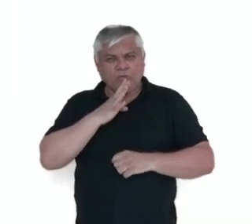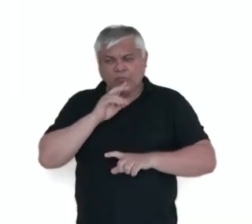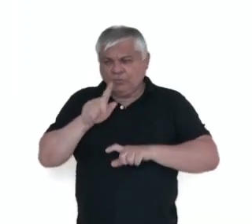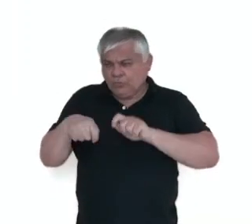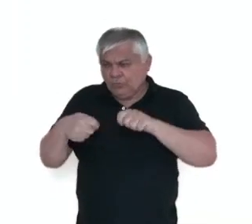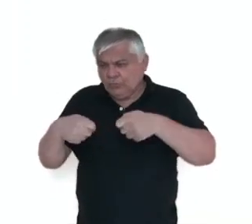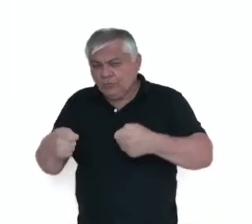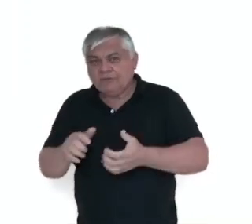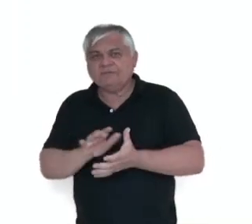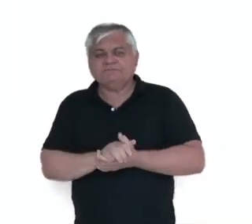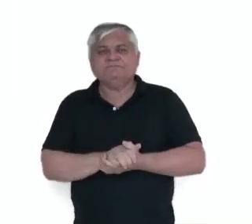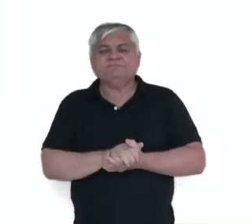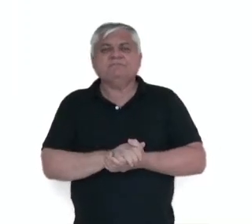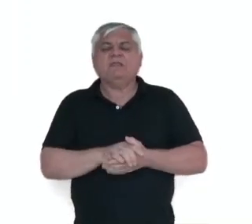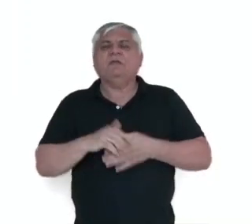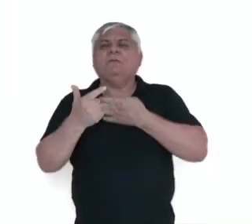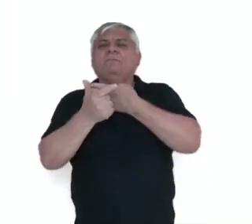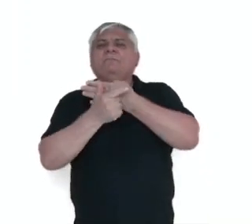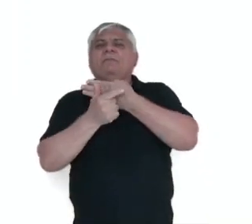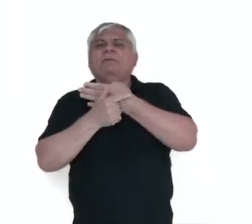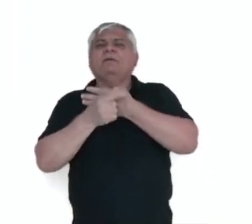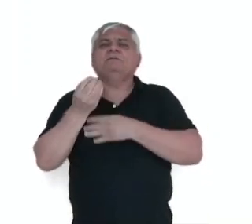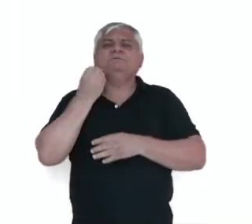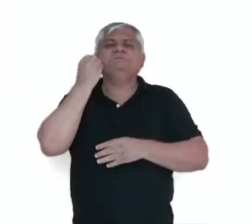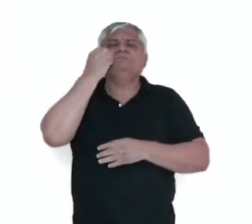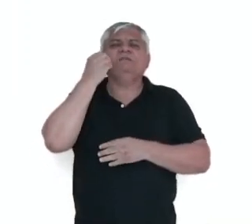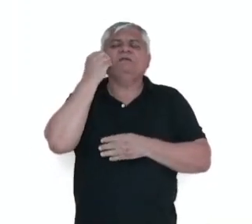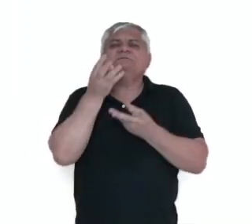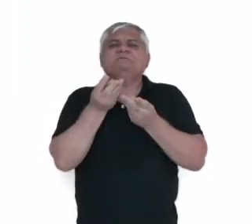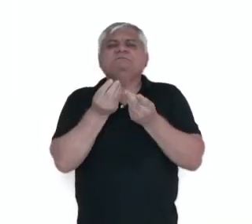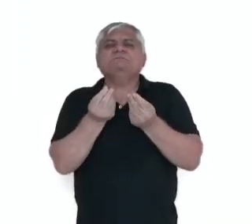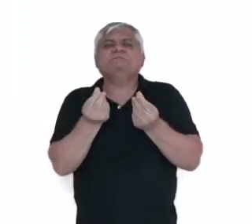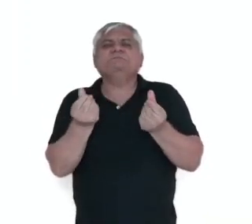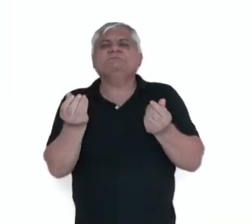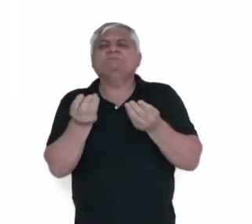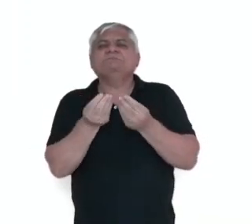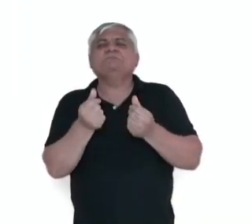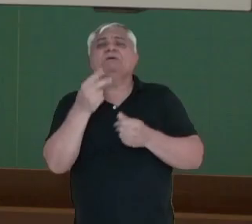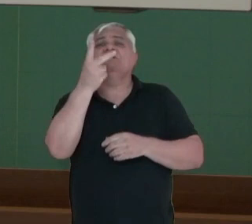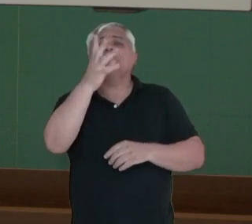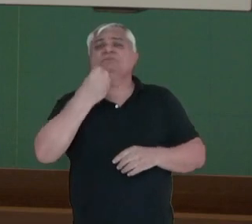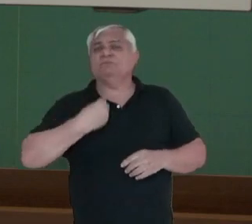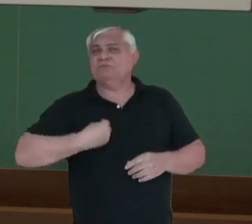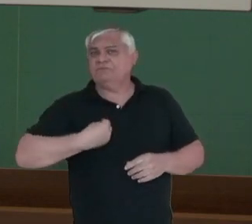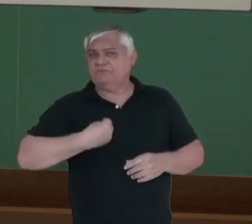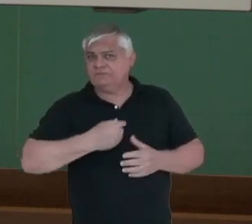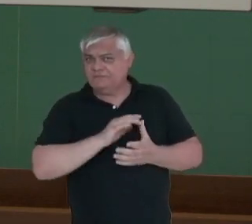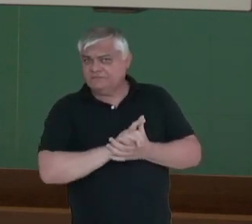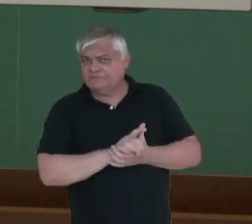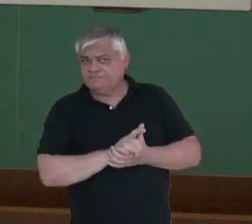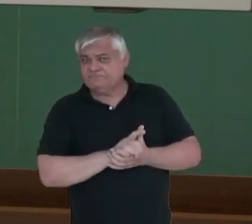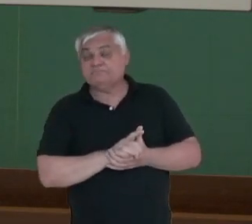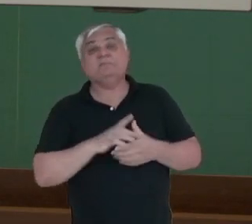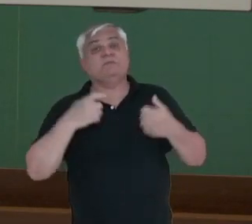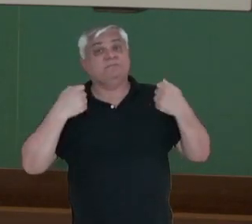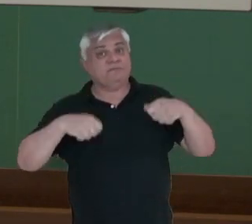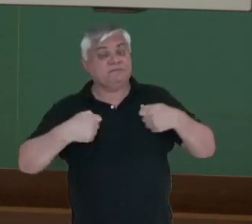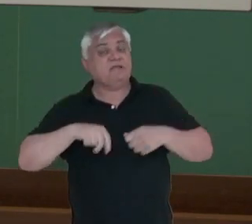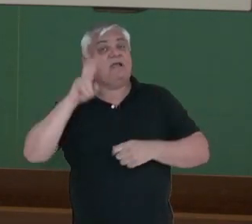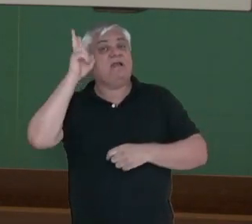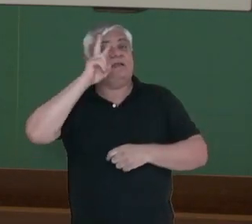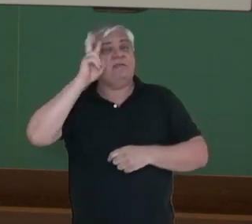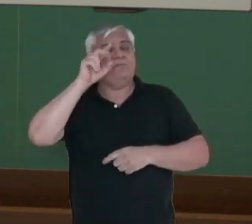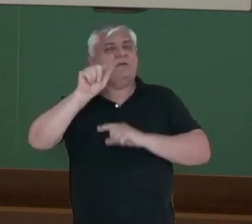mundo? Qual é o papel das experiências sensíveis no seu dia a dia? Então precisamos nos lembrar